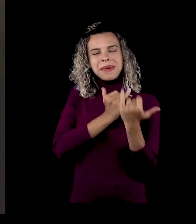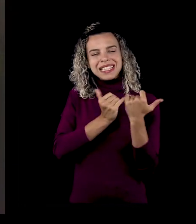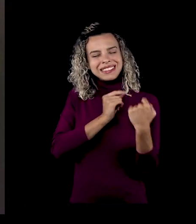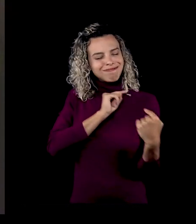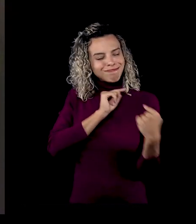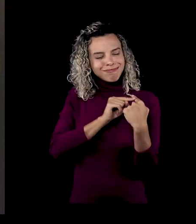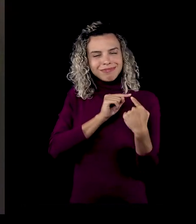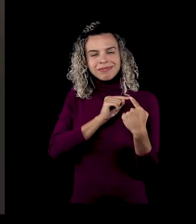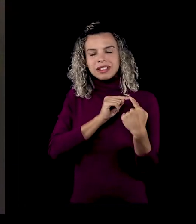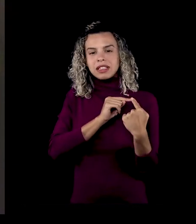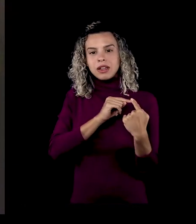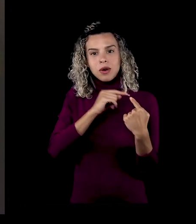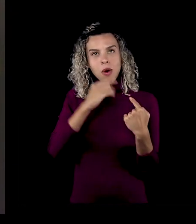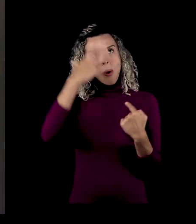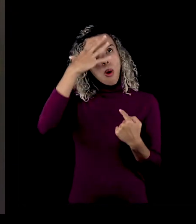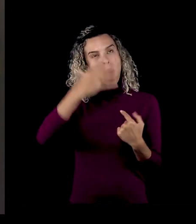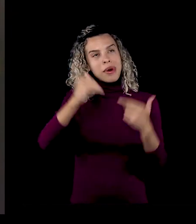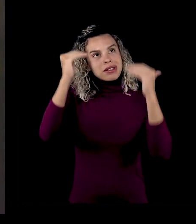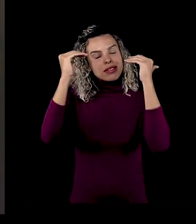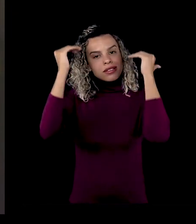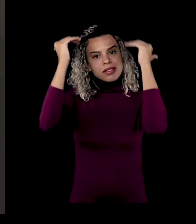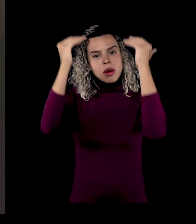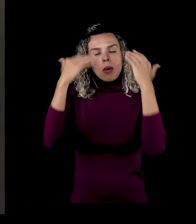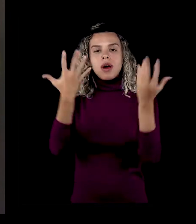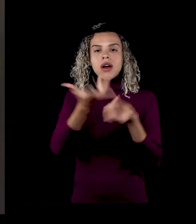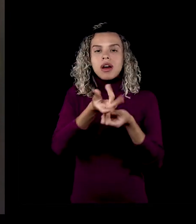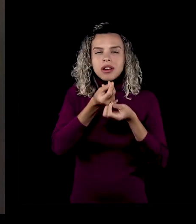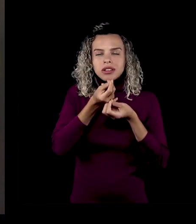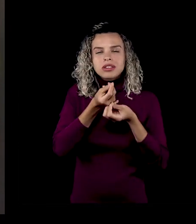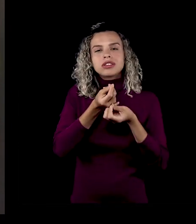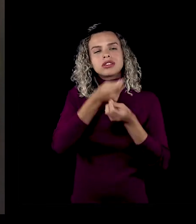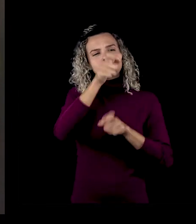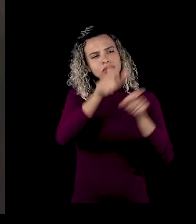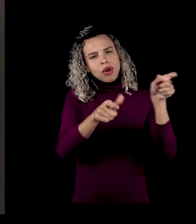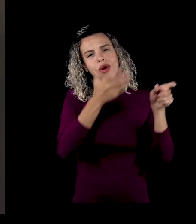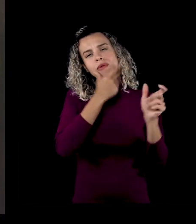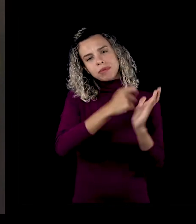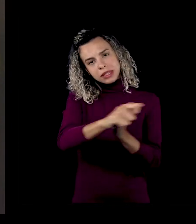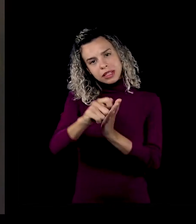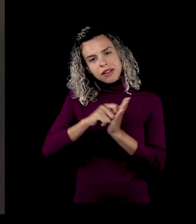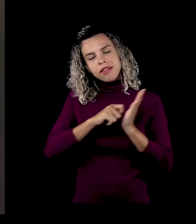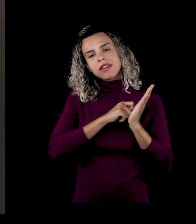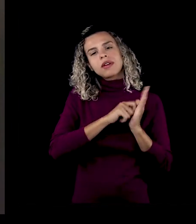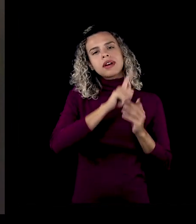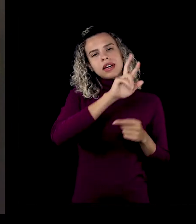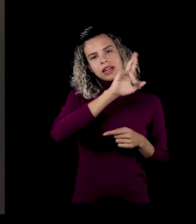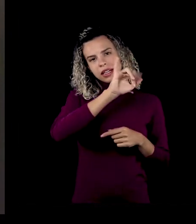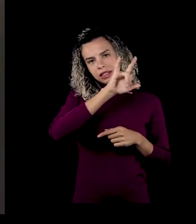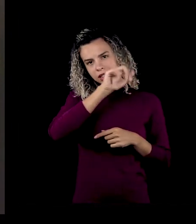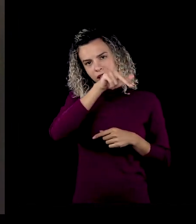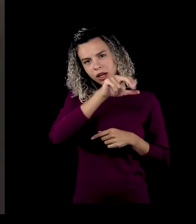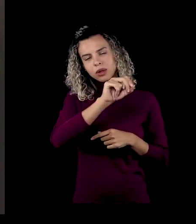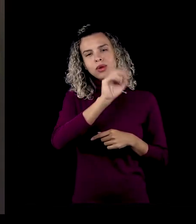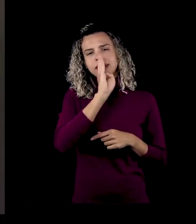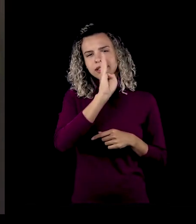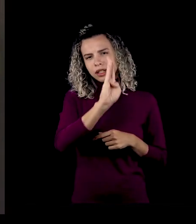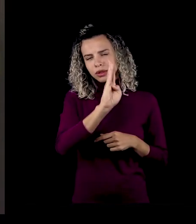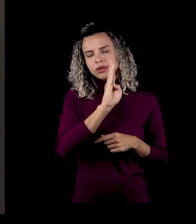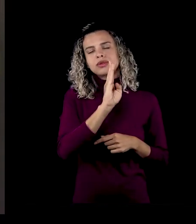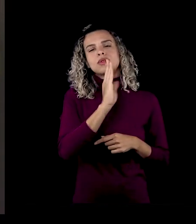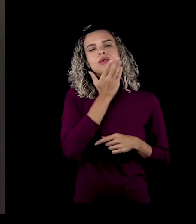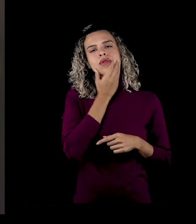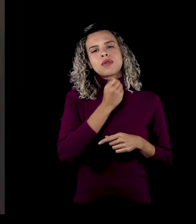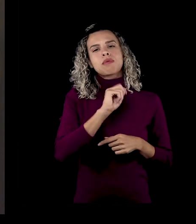sabe? Então, a arte para mim, mesmo escrita por homens, como Graciliano Ramos, quando eu digo homens heterossexuais